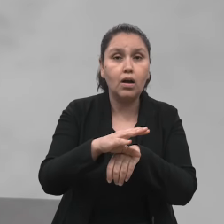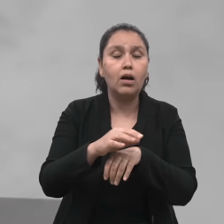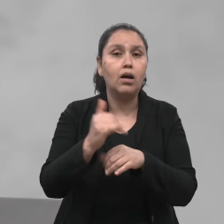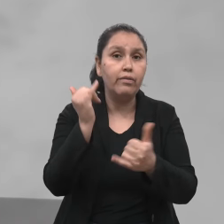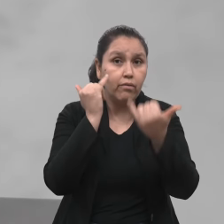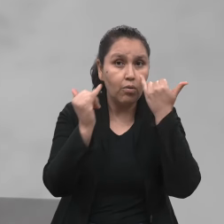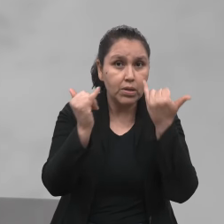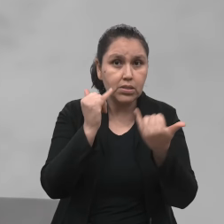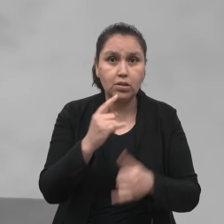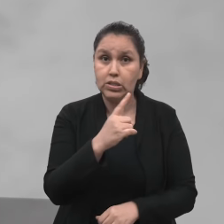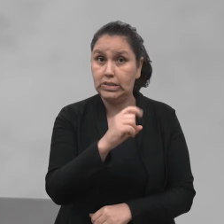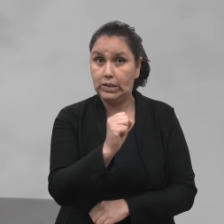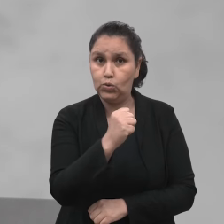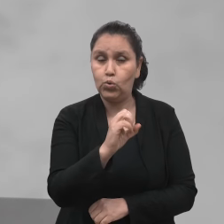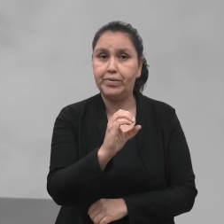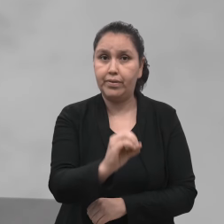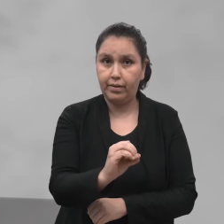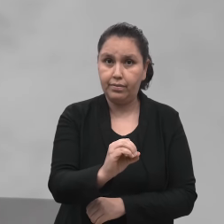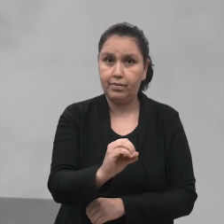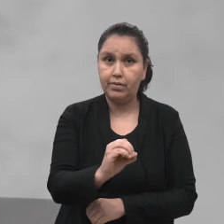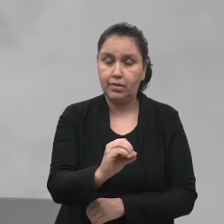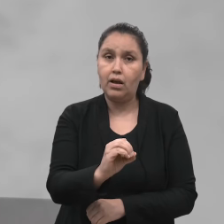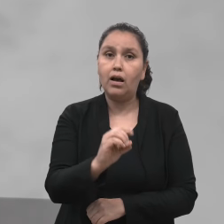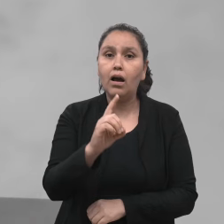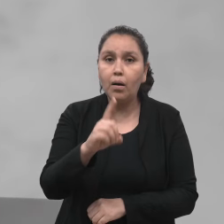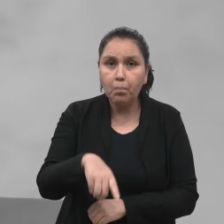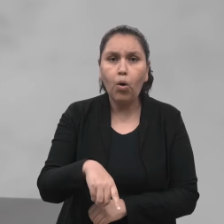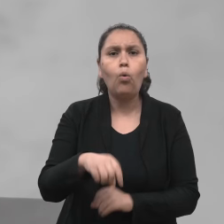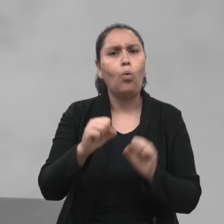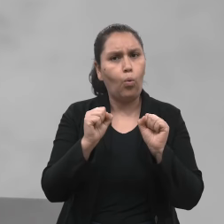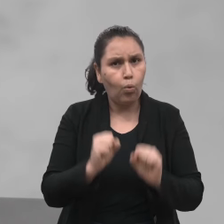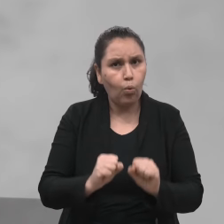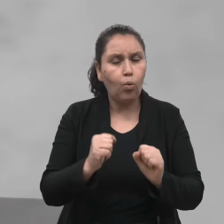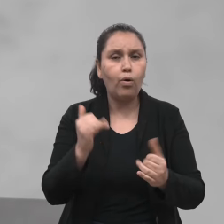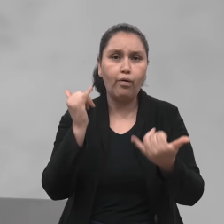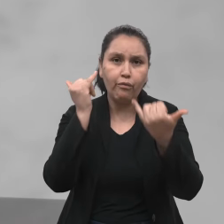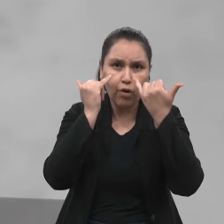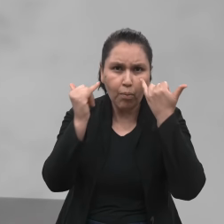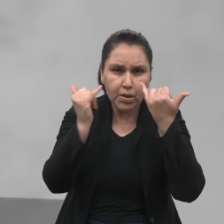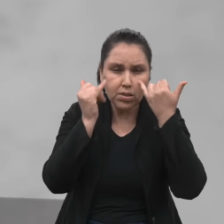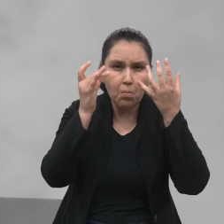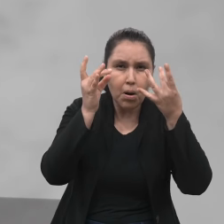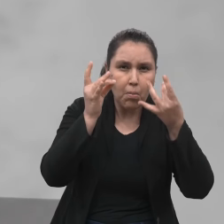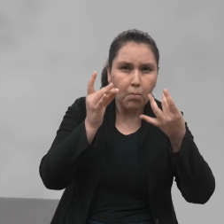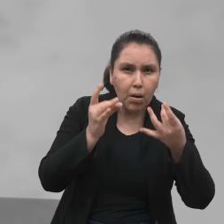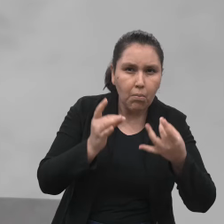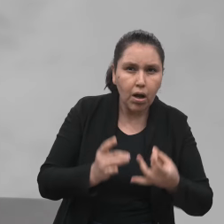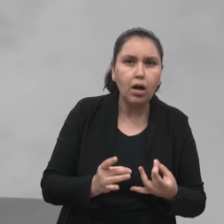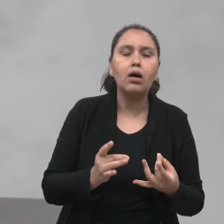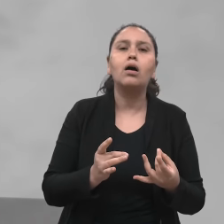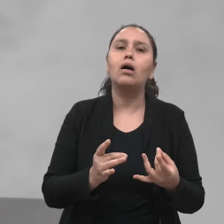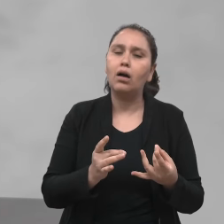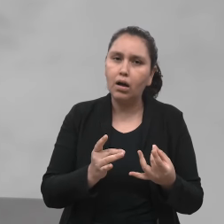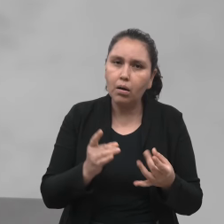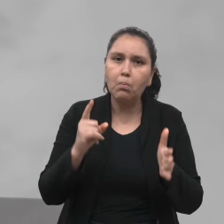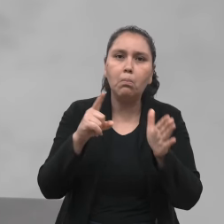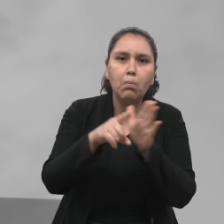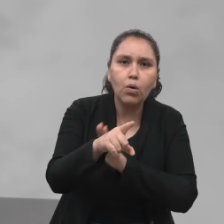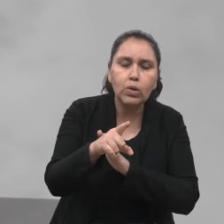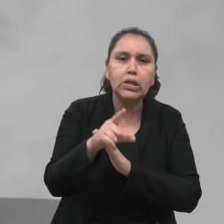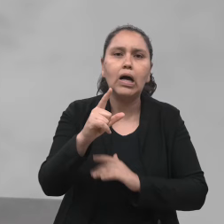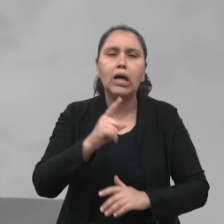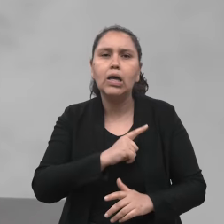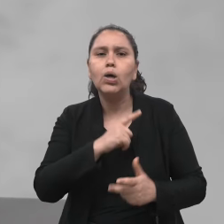faria é informação. Liga para o 180. As pessoas acham que o 180 é só um canal de denúncia, mas não é. É um canal de informação e prevenção. Então eu posso ligar